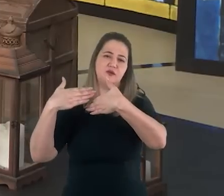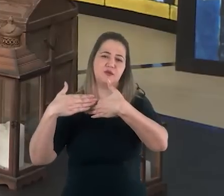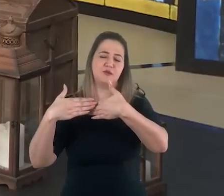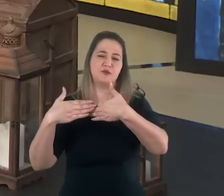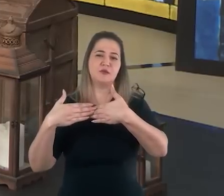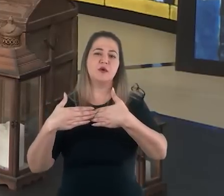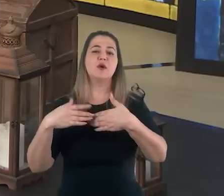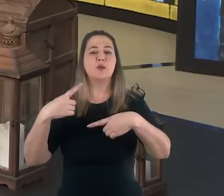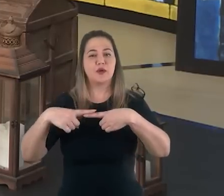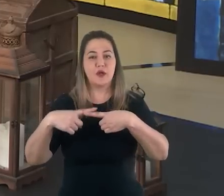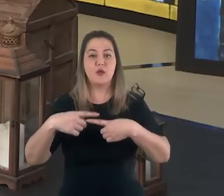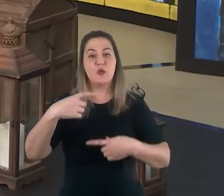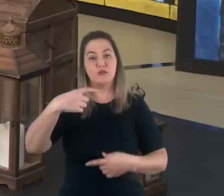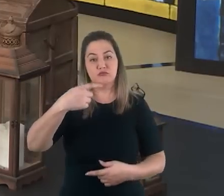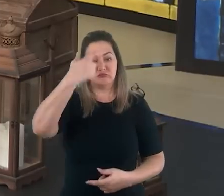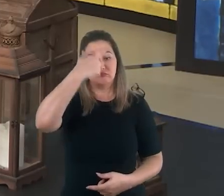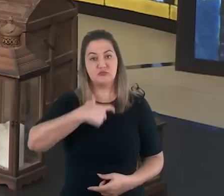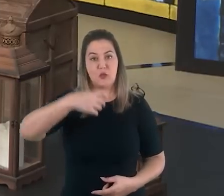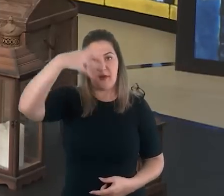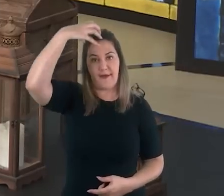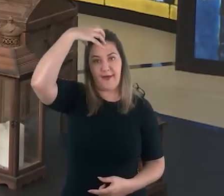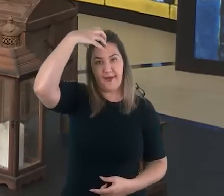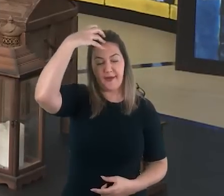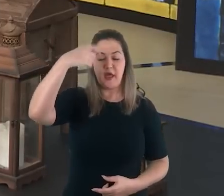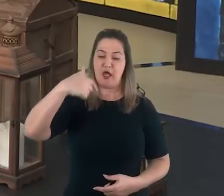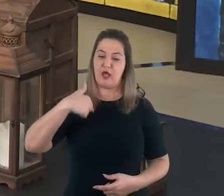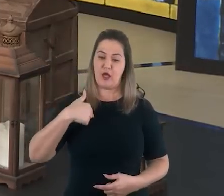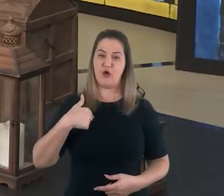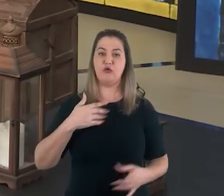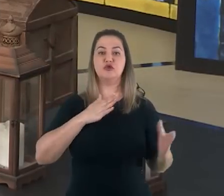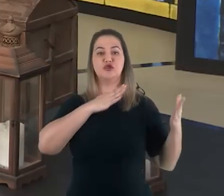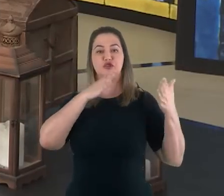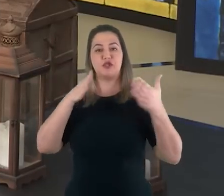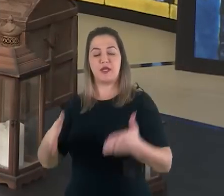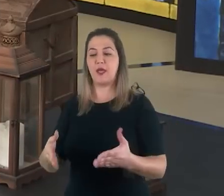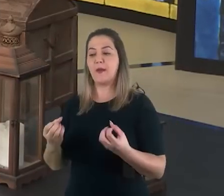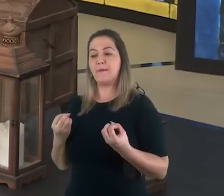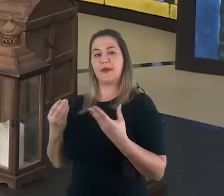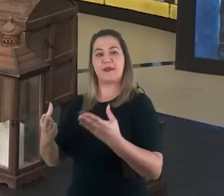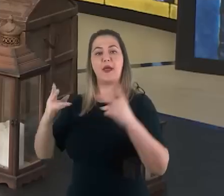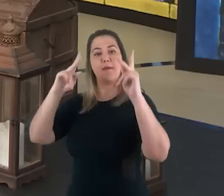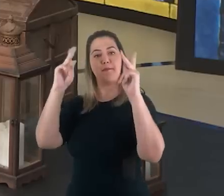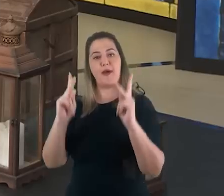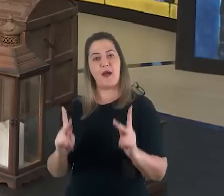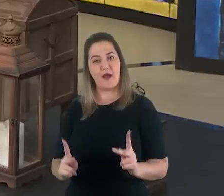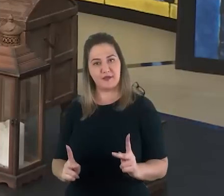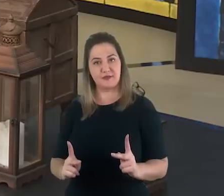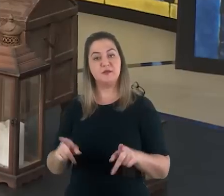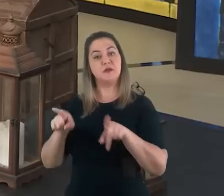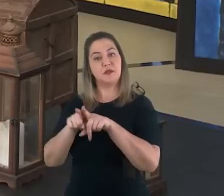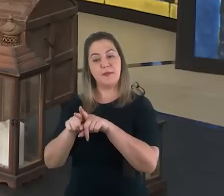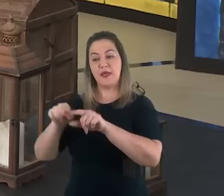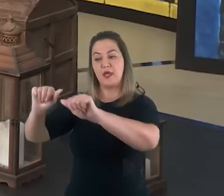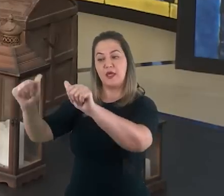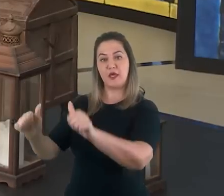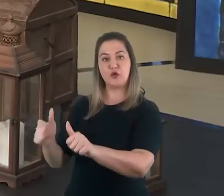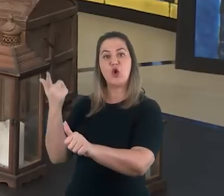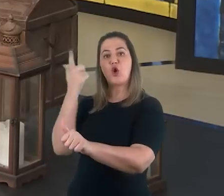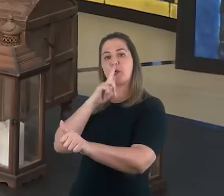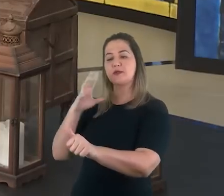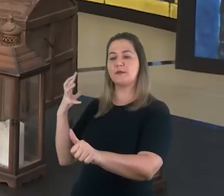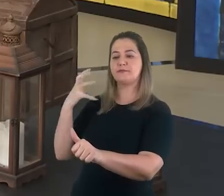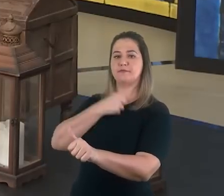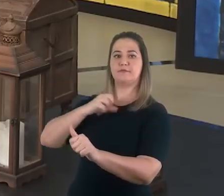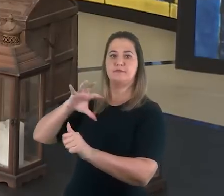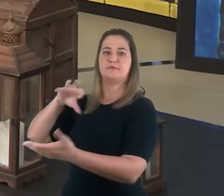da qual o atual rei viria para restaurar a paz, a ordem na cidade, trazendo de volta para casa a estátua do